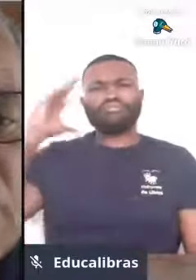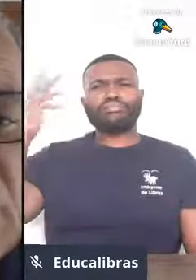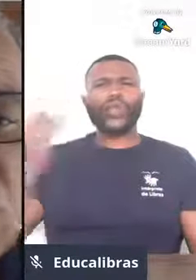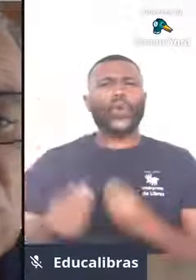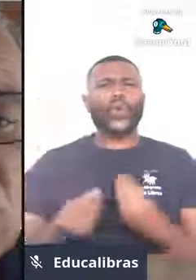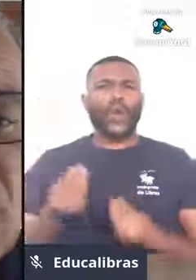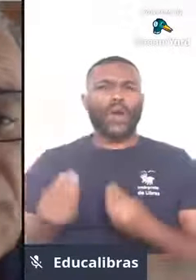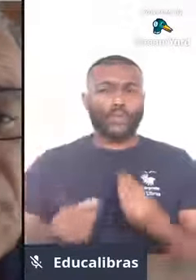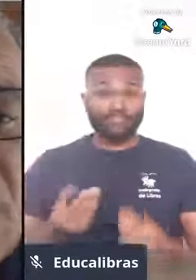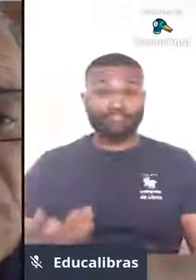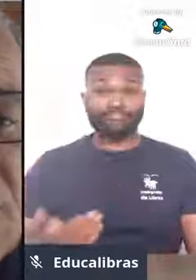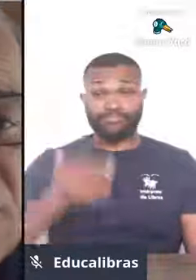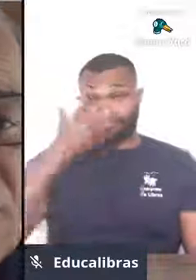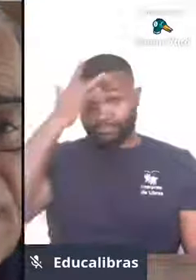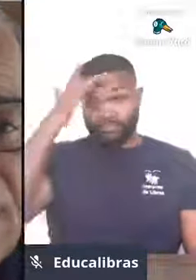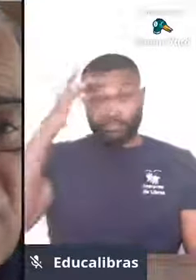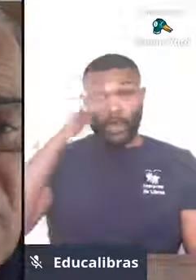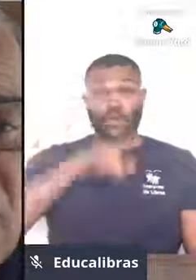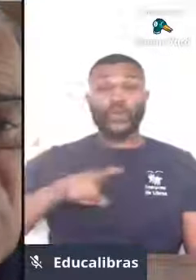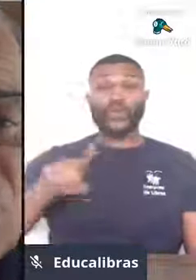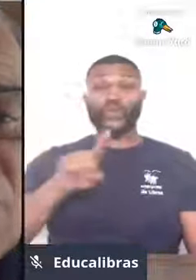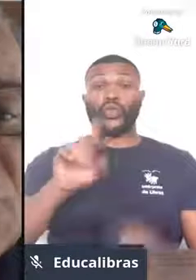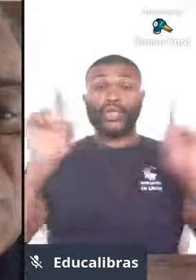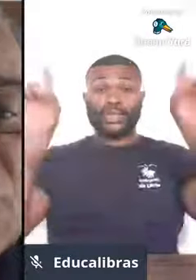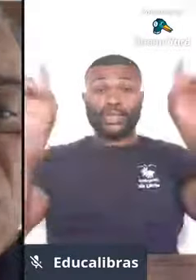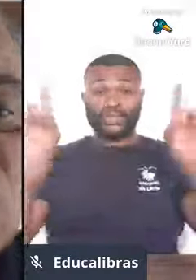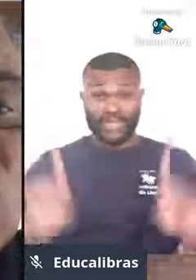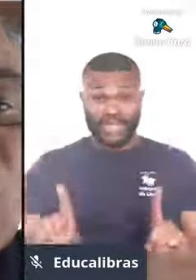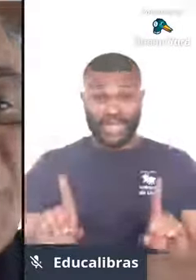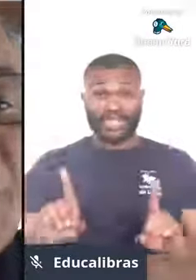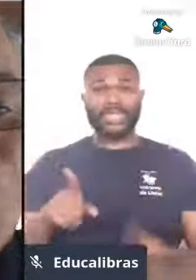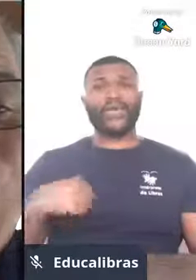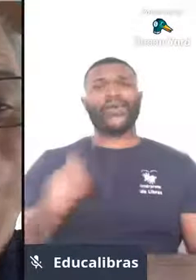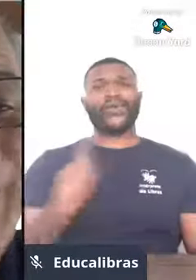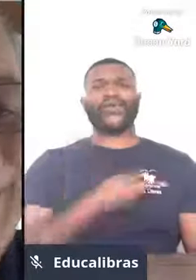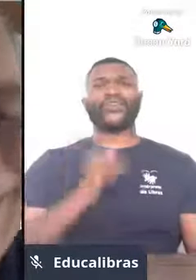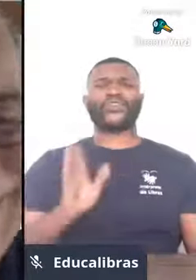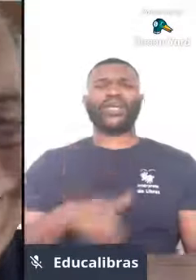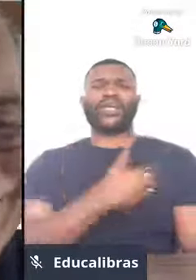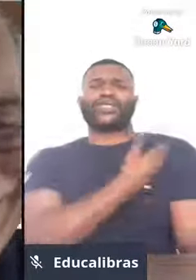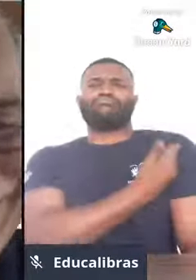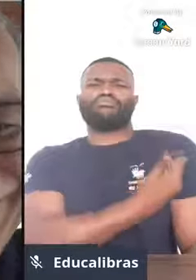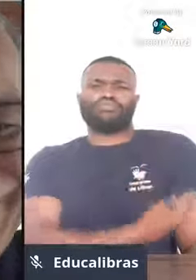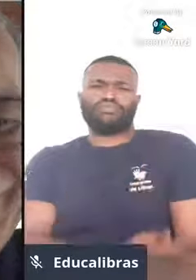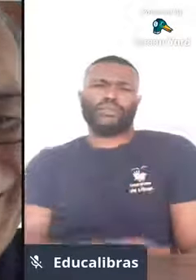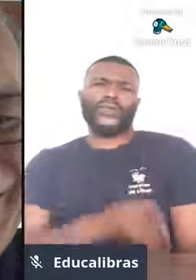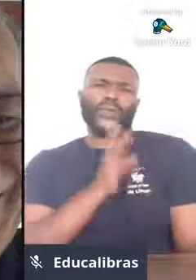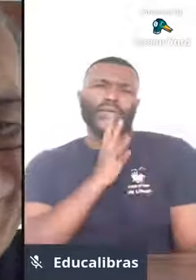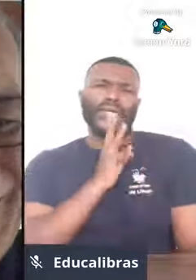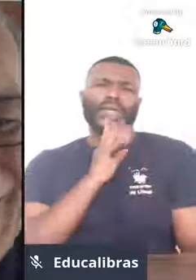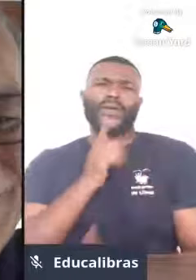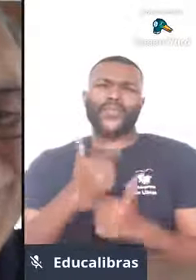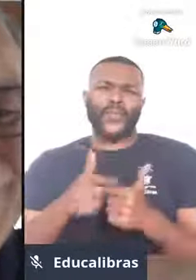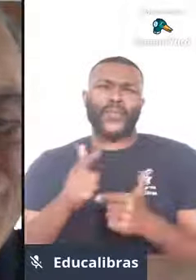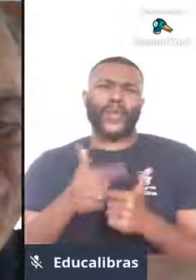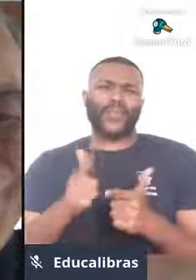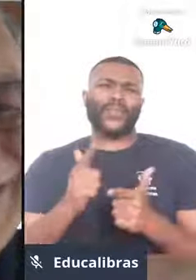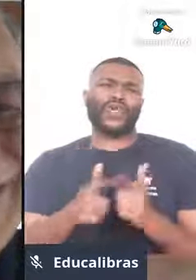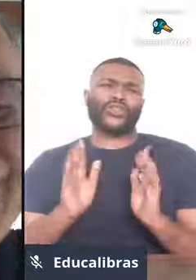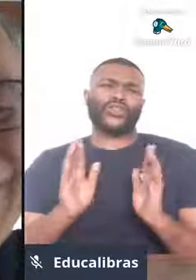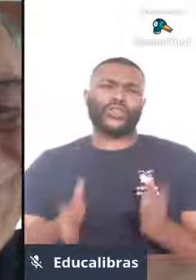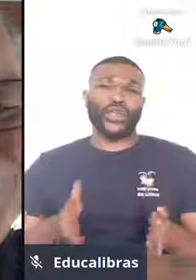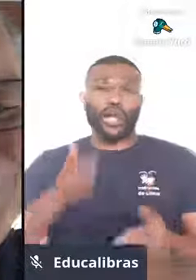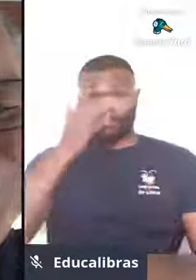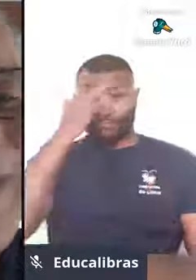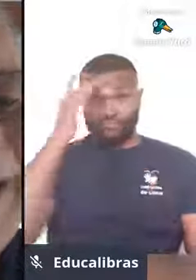para as pessoas com deficiência, nós já estamos acostumados com problemas, certo? As pessoas com deficiência